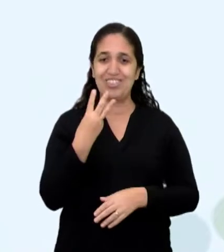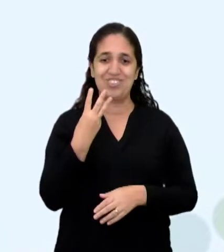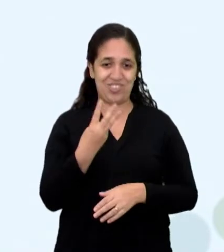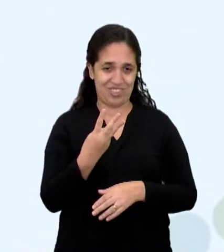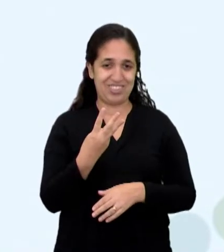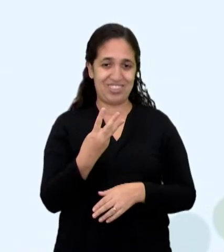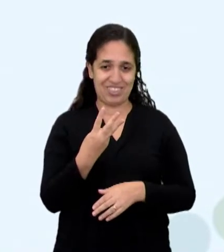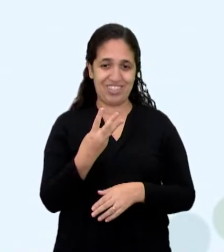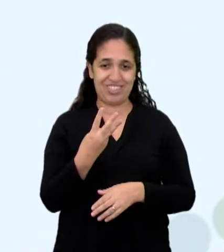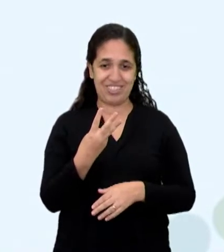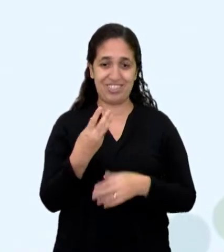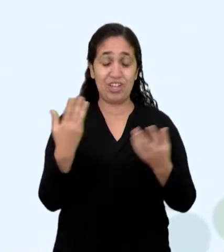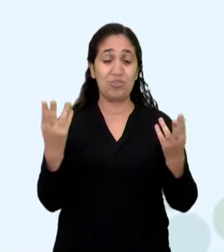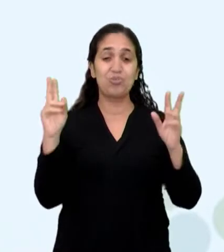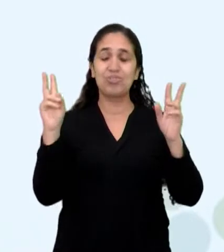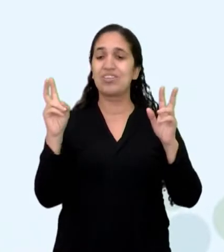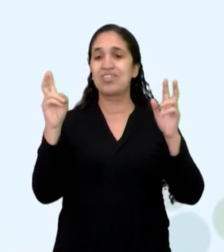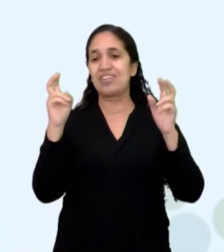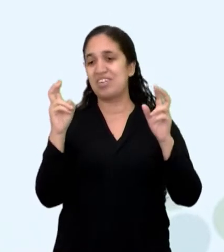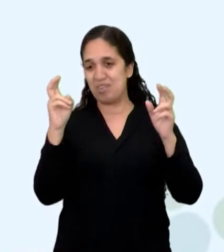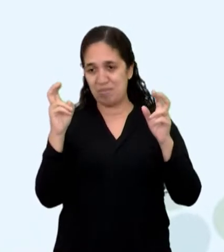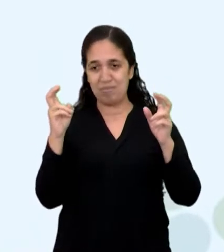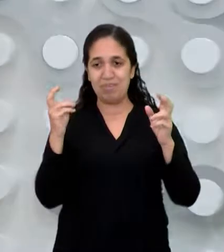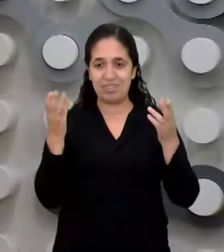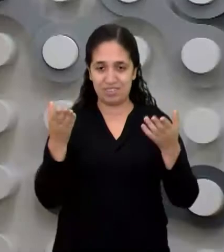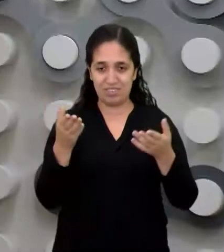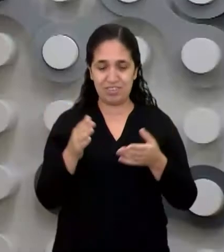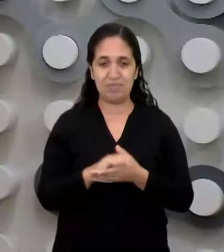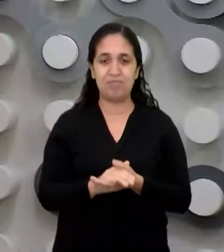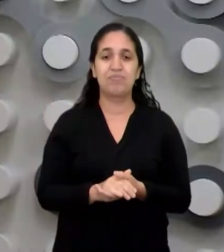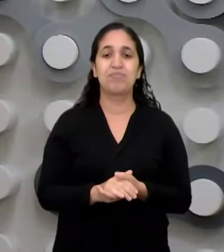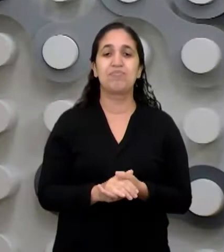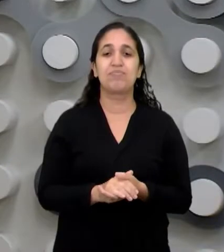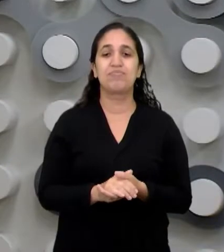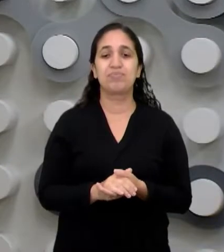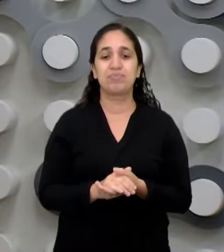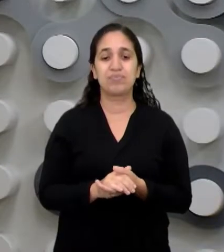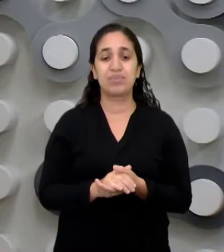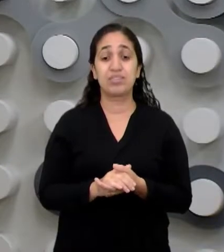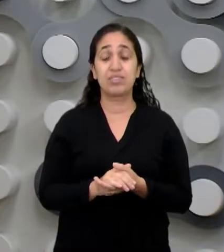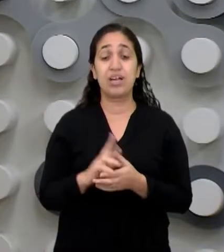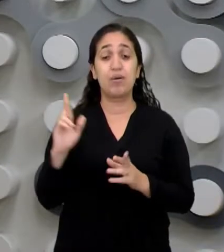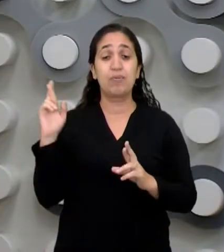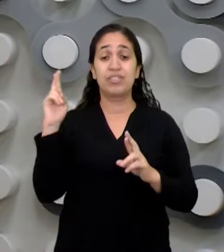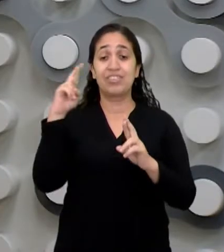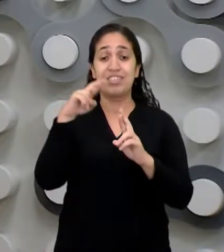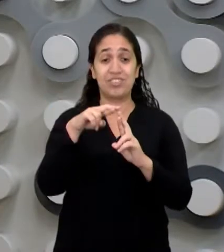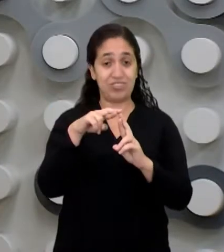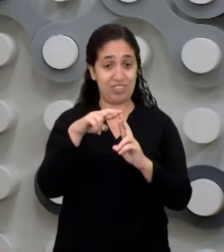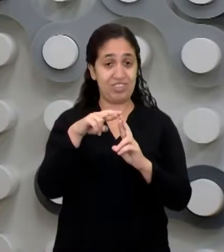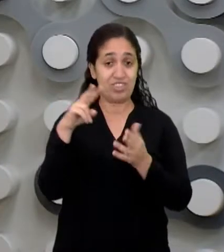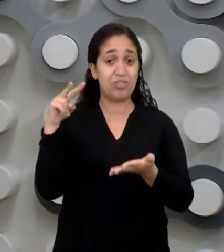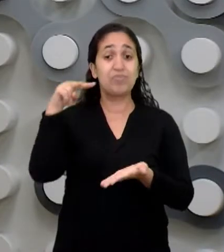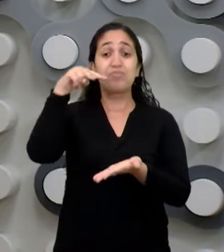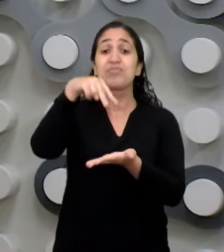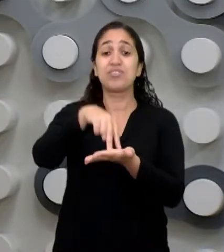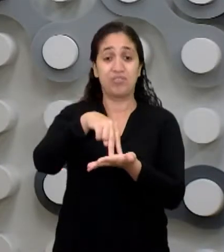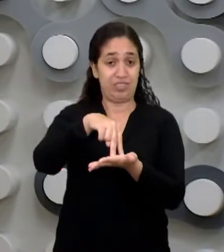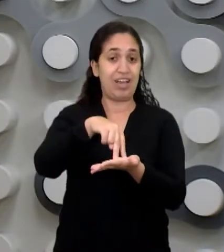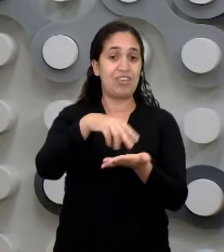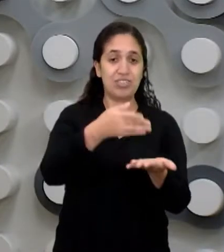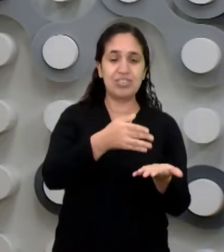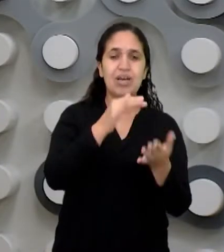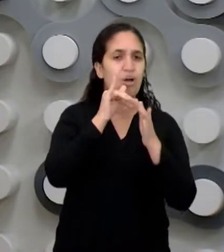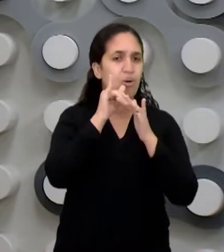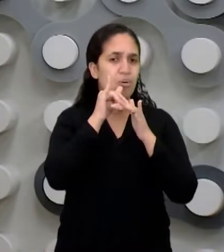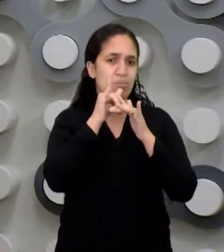a gente vai entrar no tema que eu já tinha dito na aula anterior, que é o tema representatividade. Então, como a gente está falando do jornalismo, das mídias,